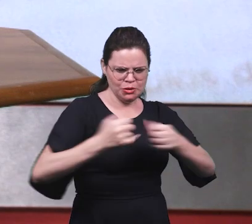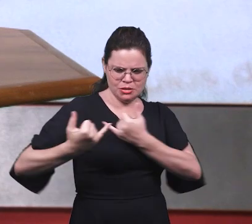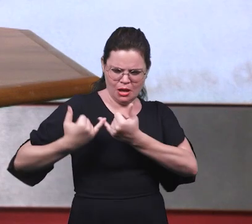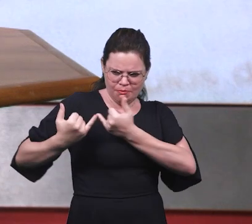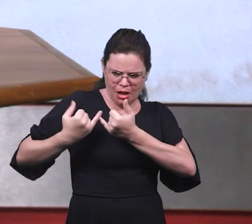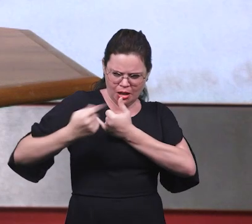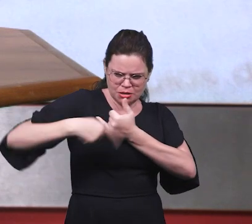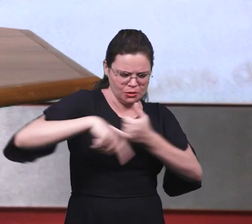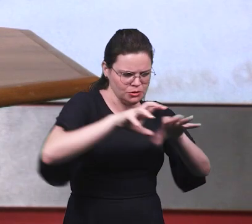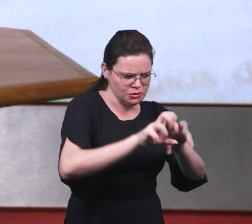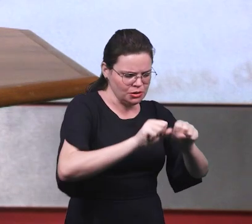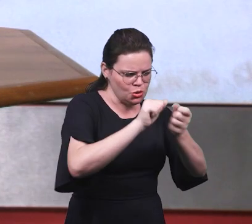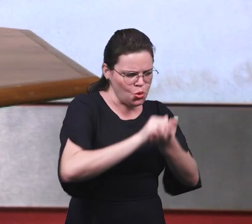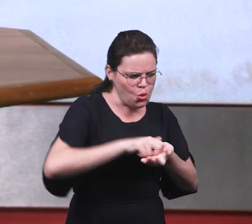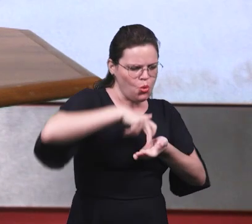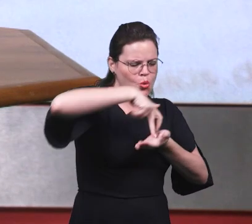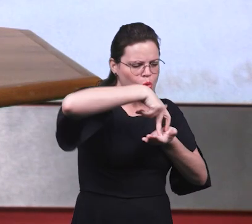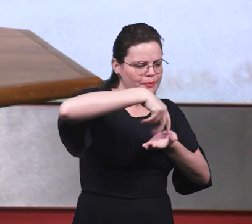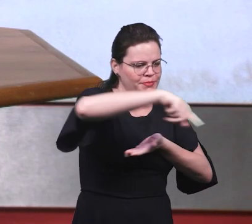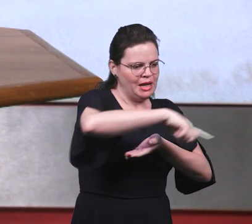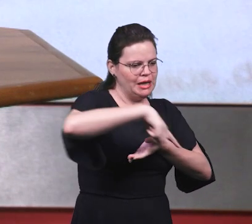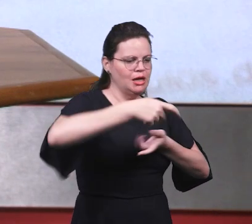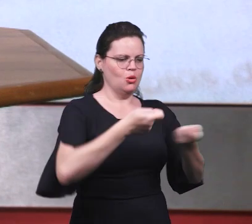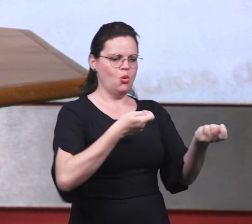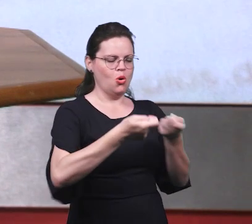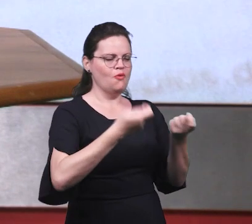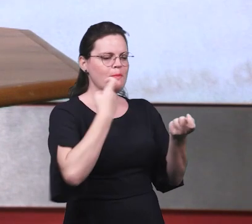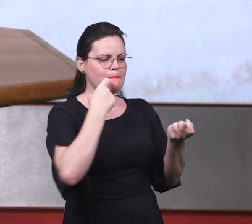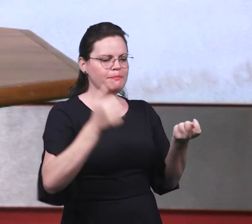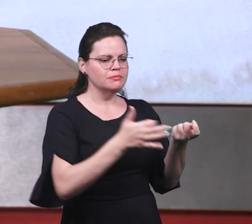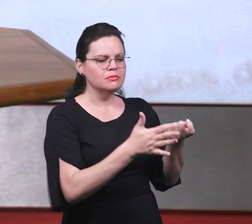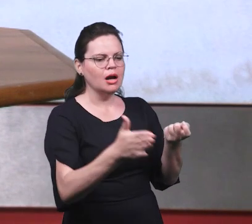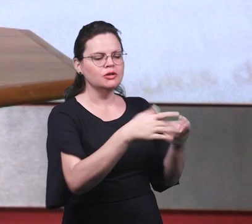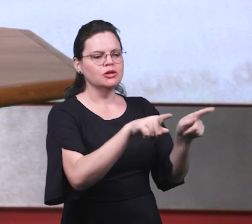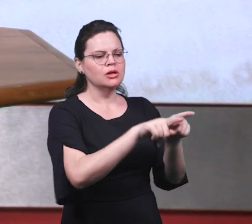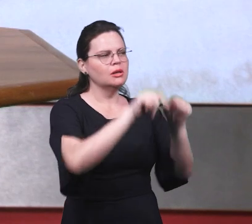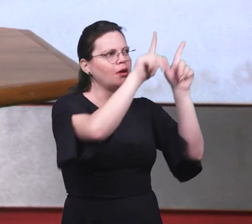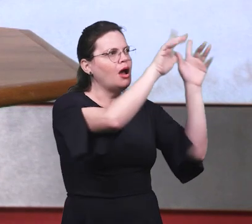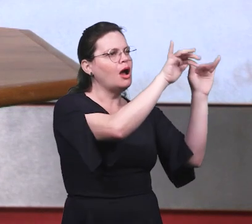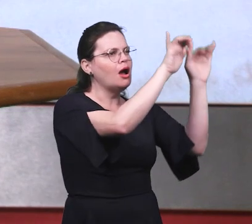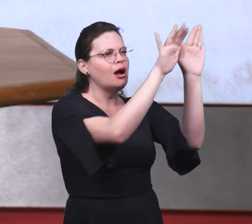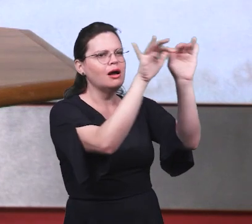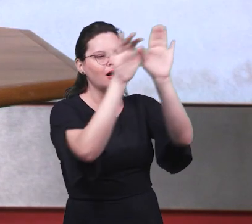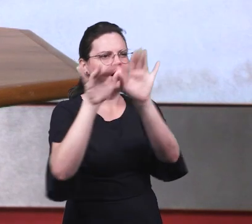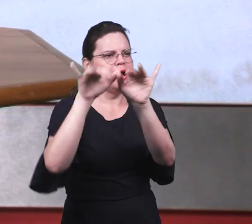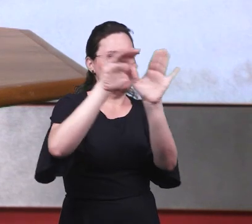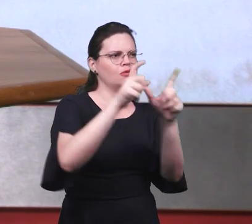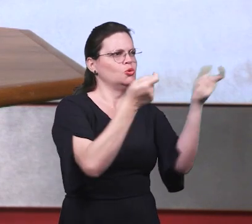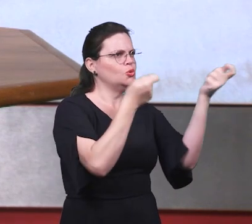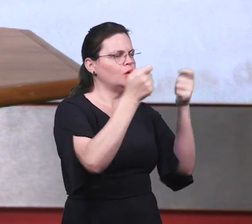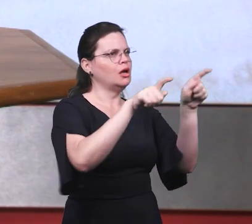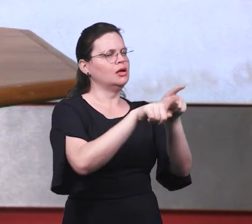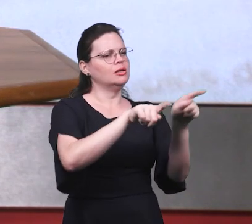semelhança, e domine sobre os peixes do mar, e sobre as aves dos céus, e sobre o